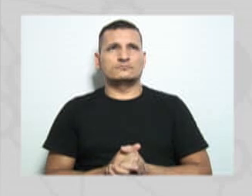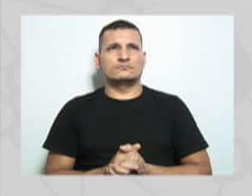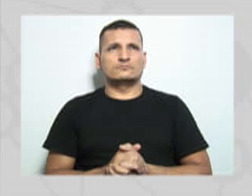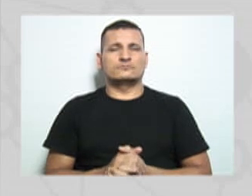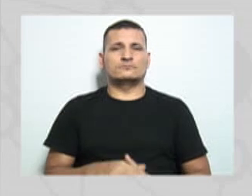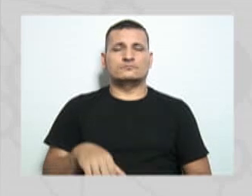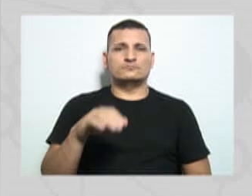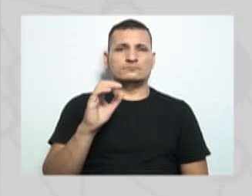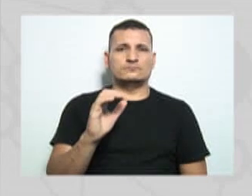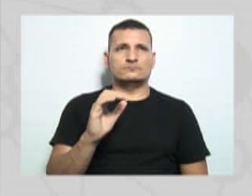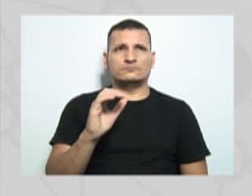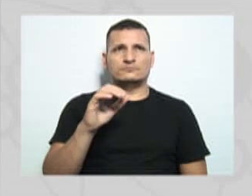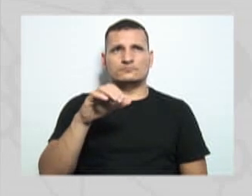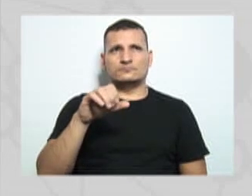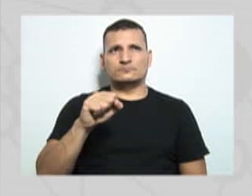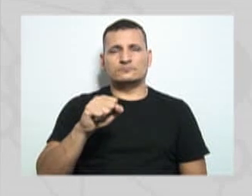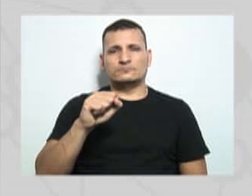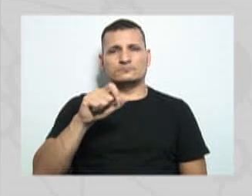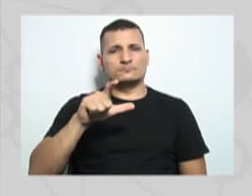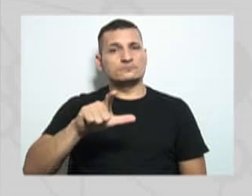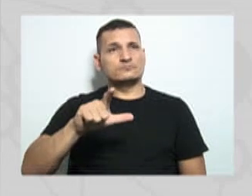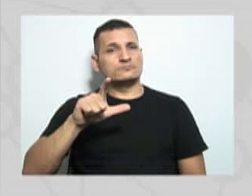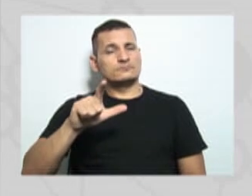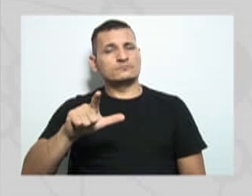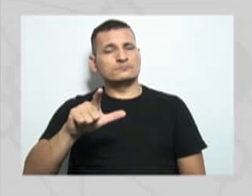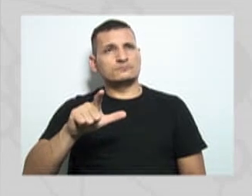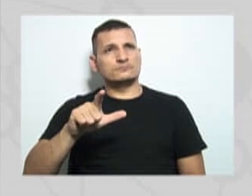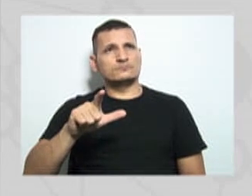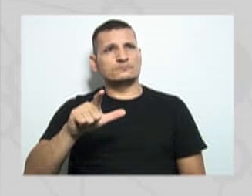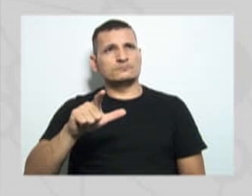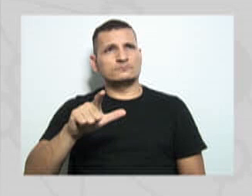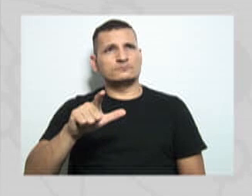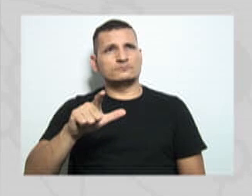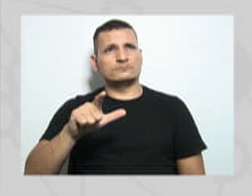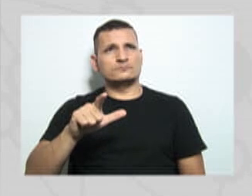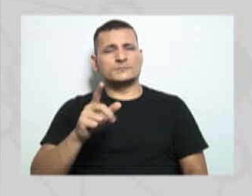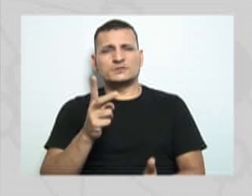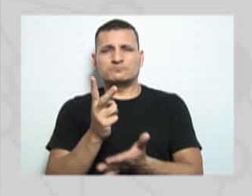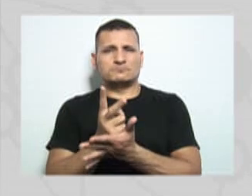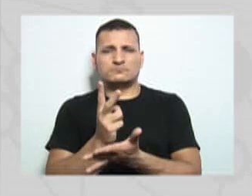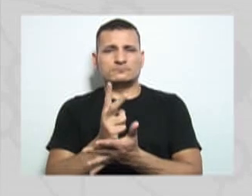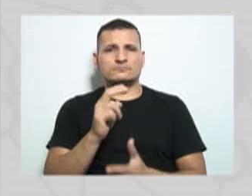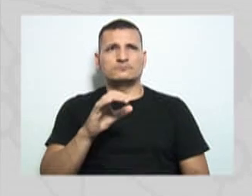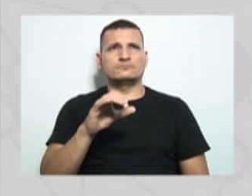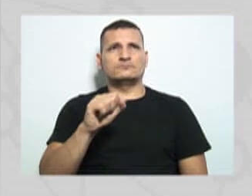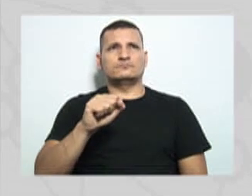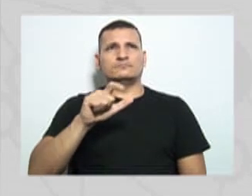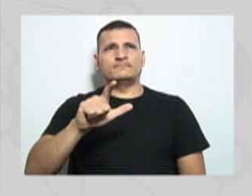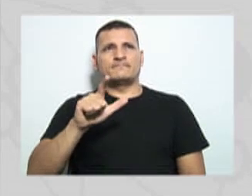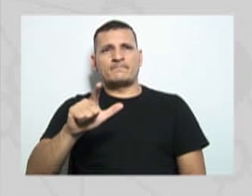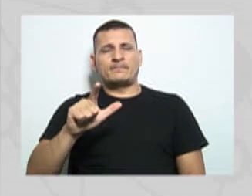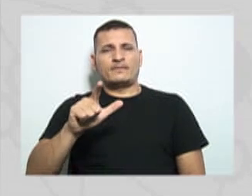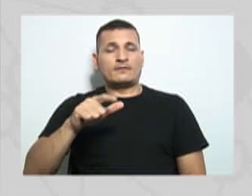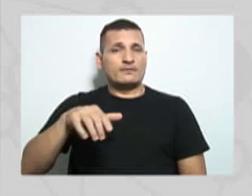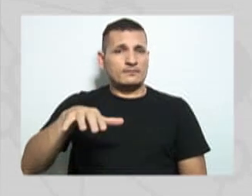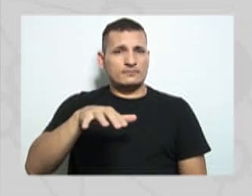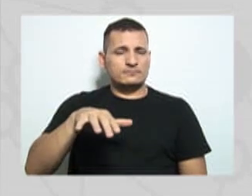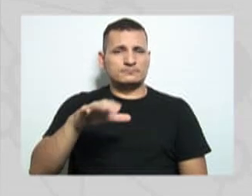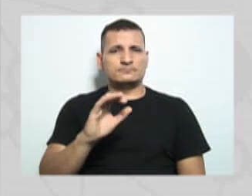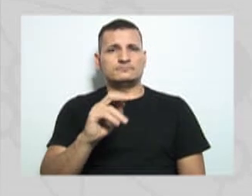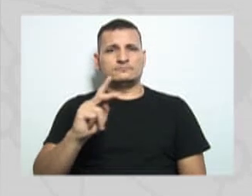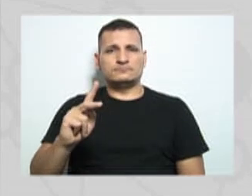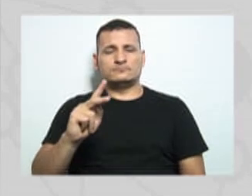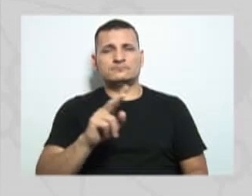A alíquota do CSL, da contribuição social, que é o mesmo CSLL, relativa às cooperativas de crédito, a partir